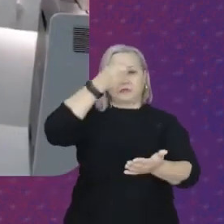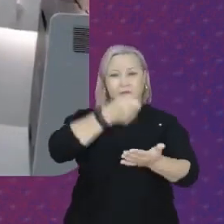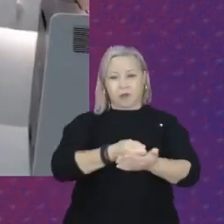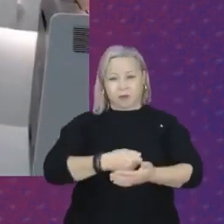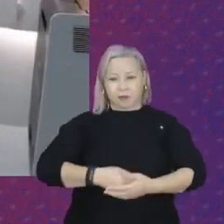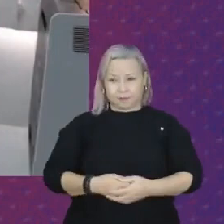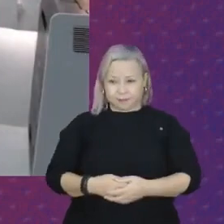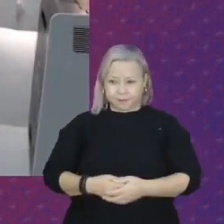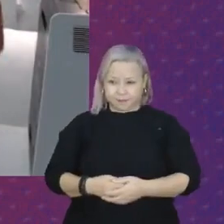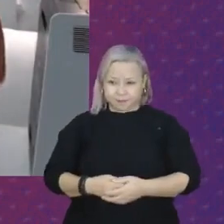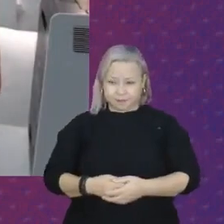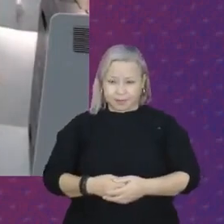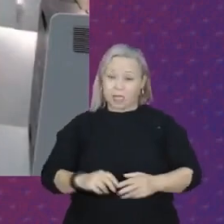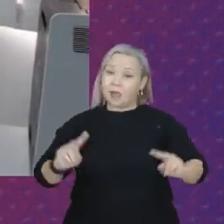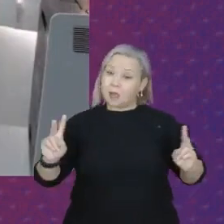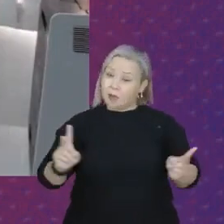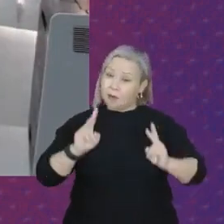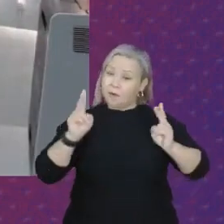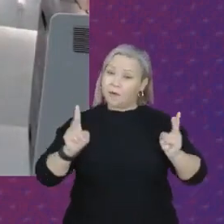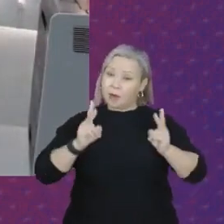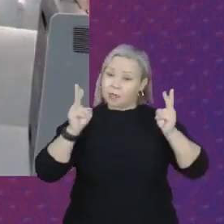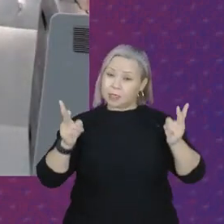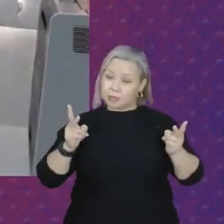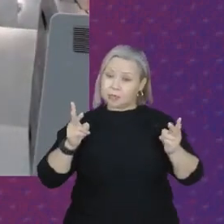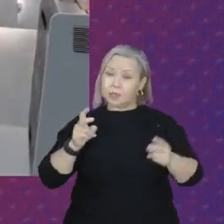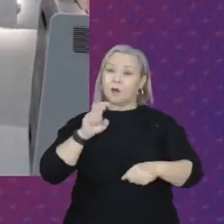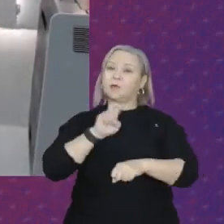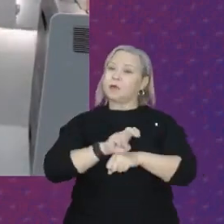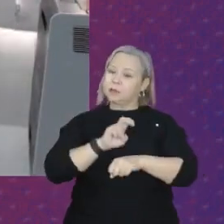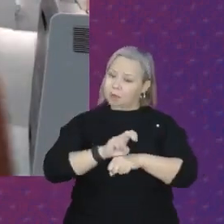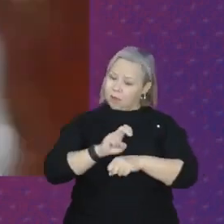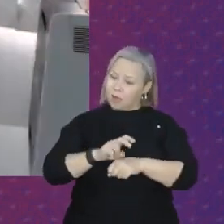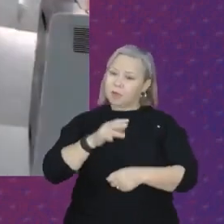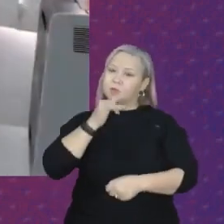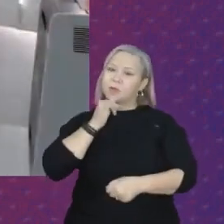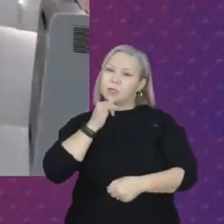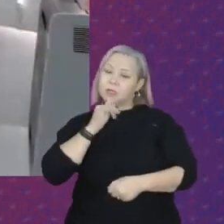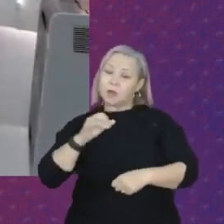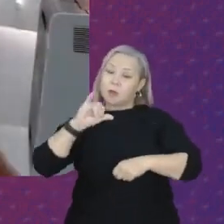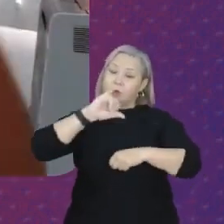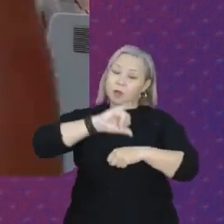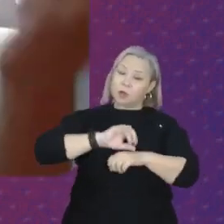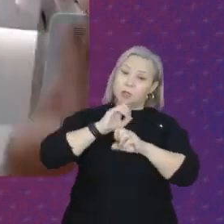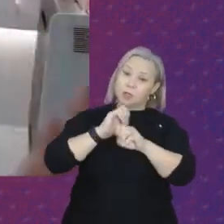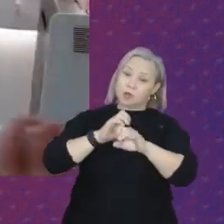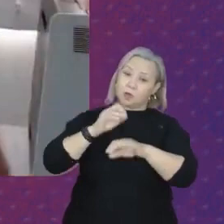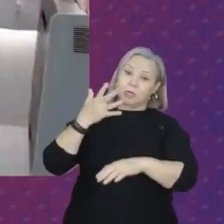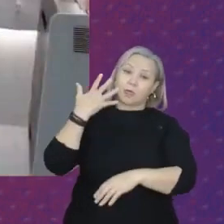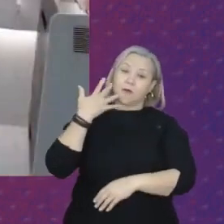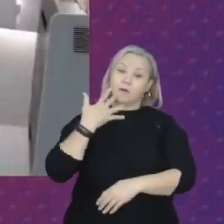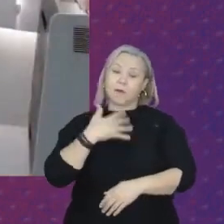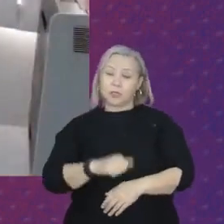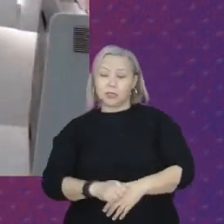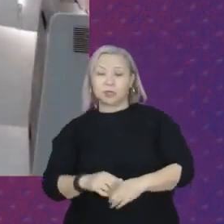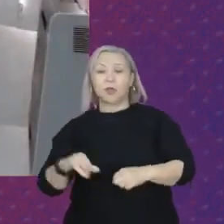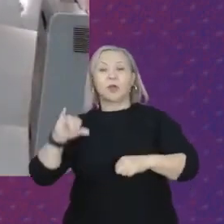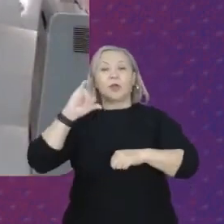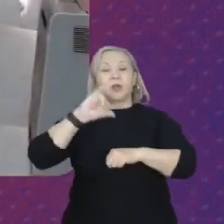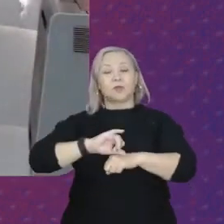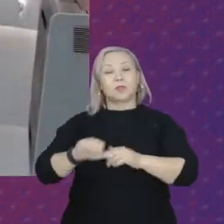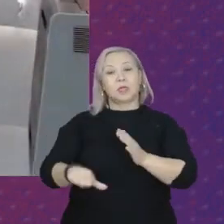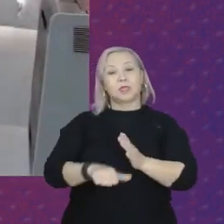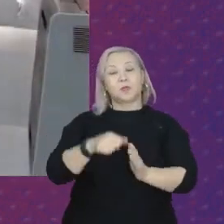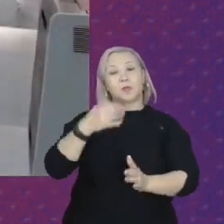uma maior valorização das creches, por exemplo, dos centros de educação infantil e dos centros de primeira